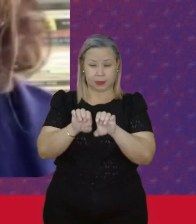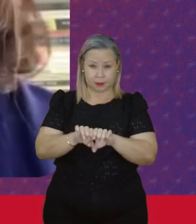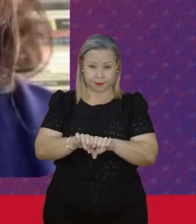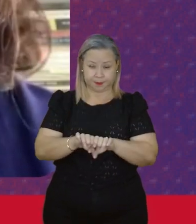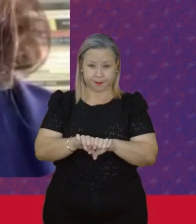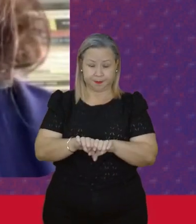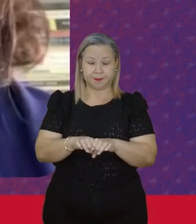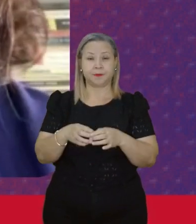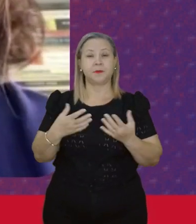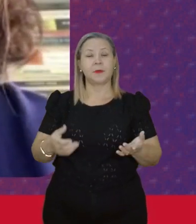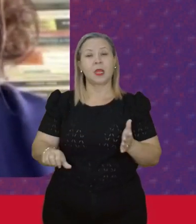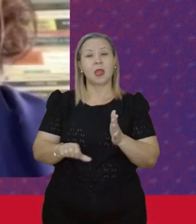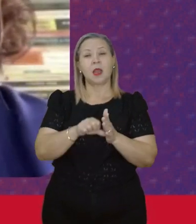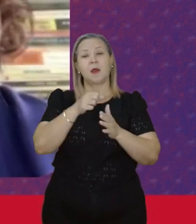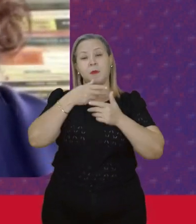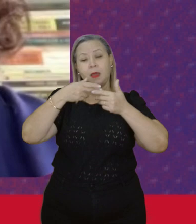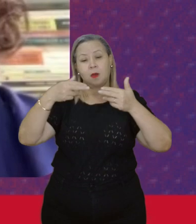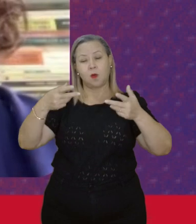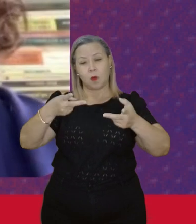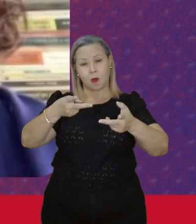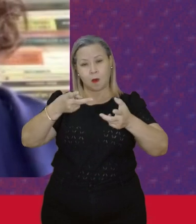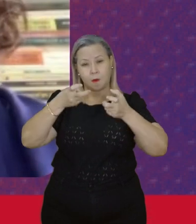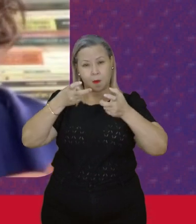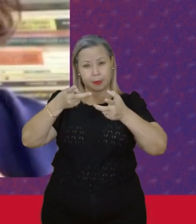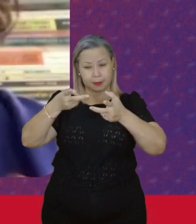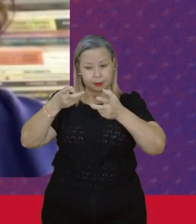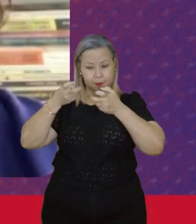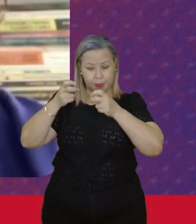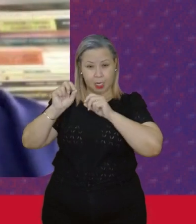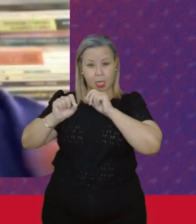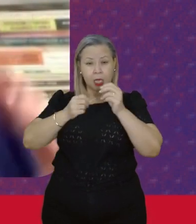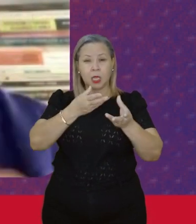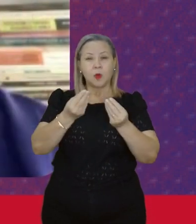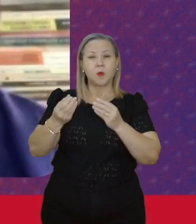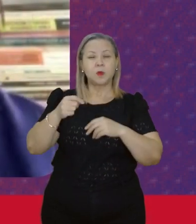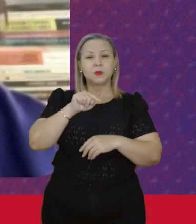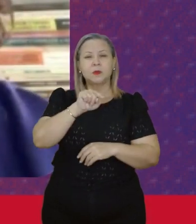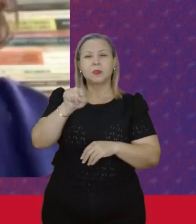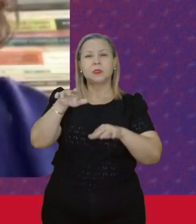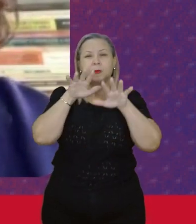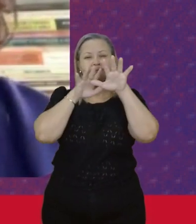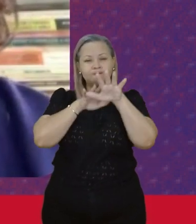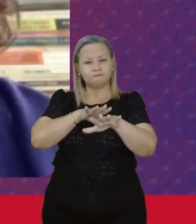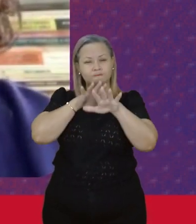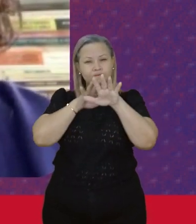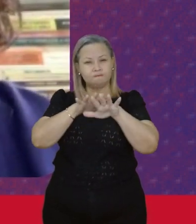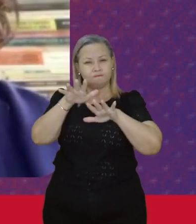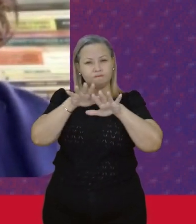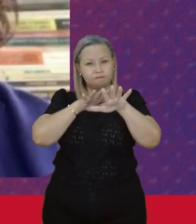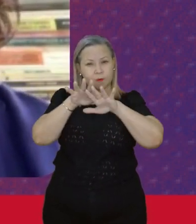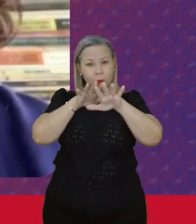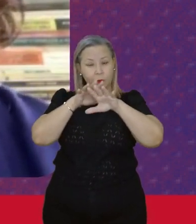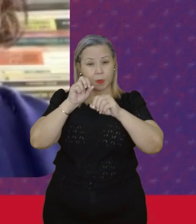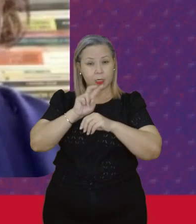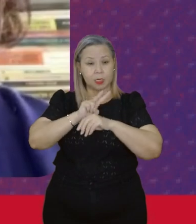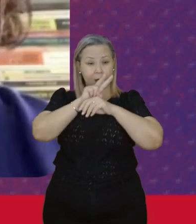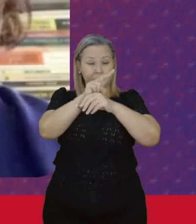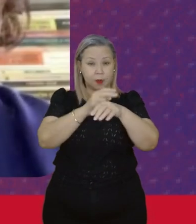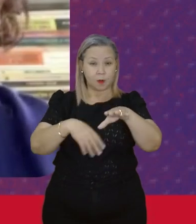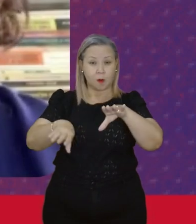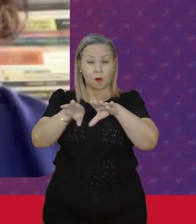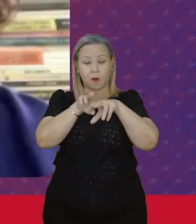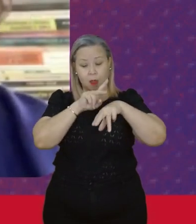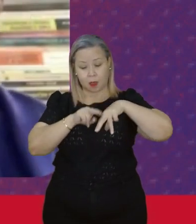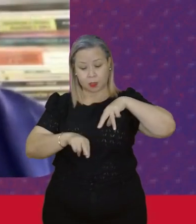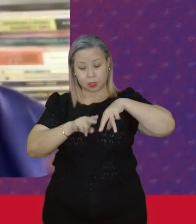coisa é perceber que muitos desses movimentos em defesa da igualdade de